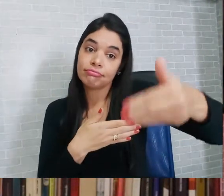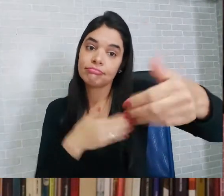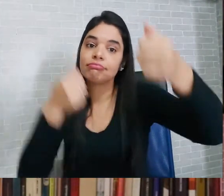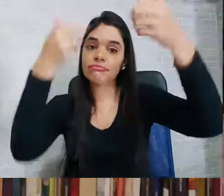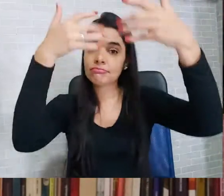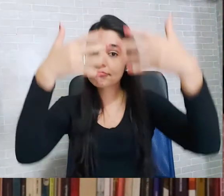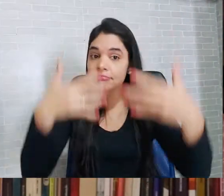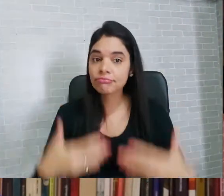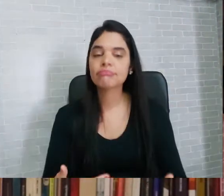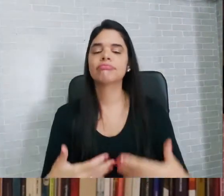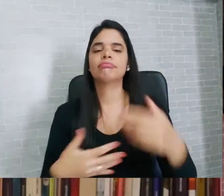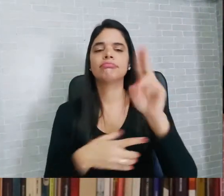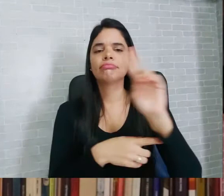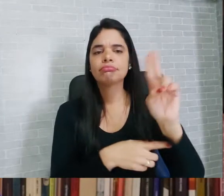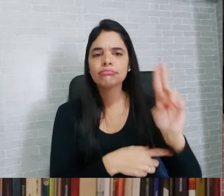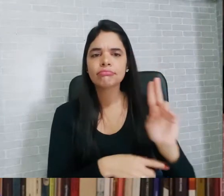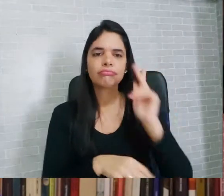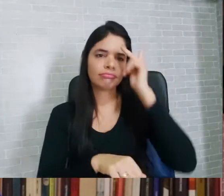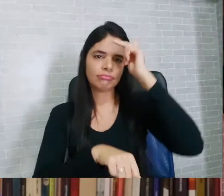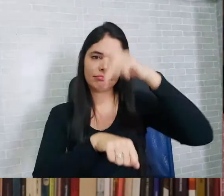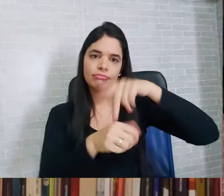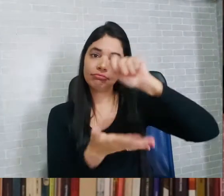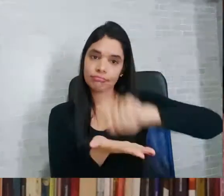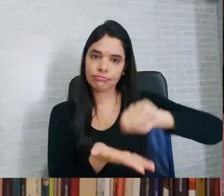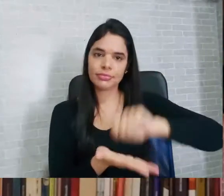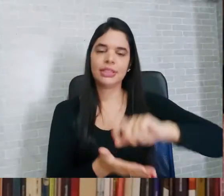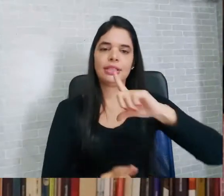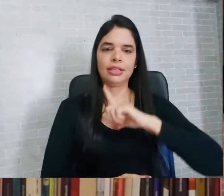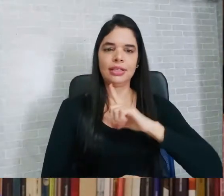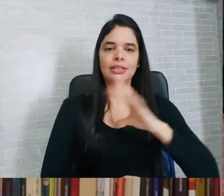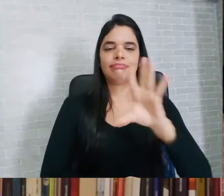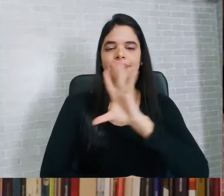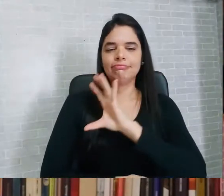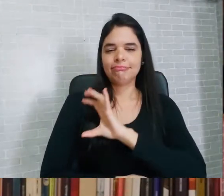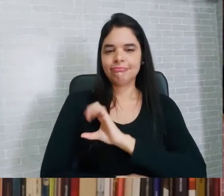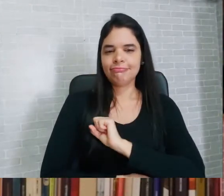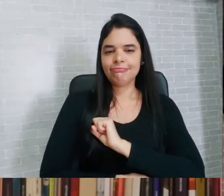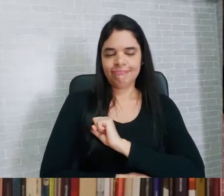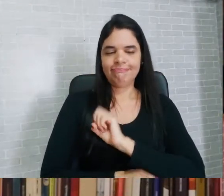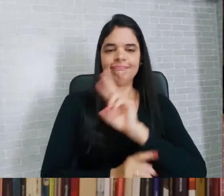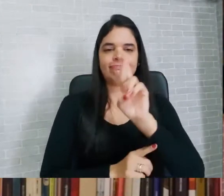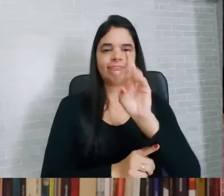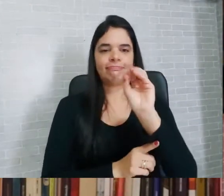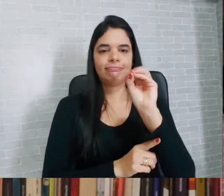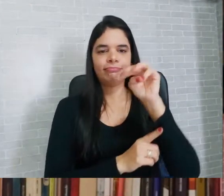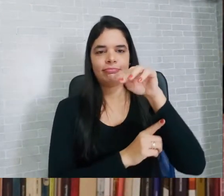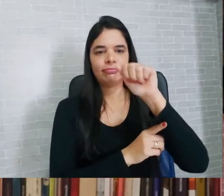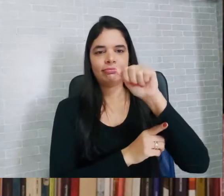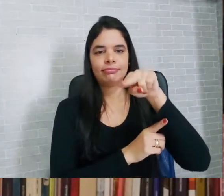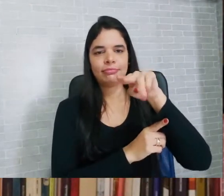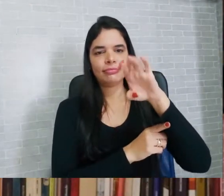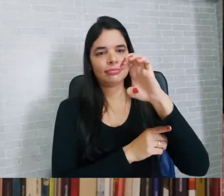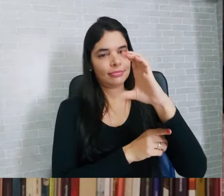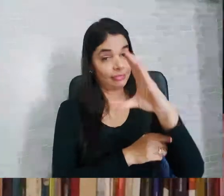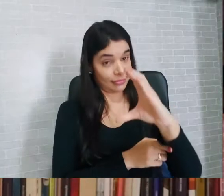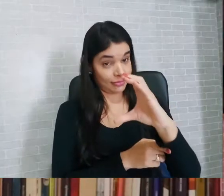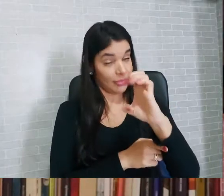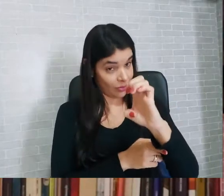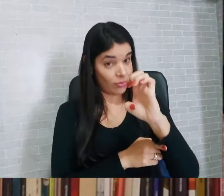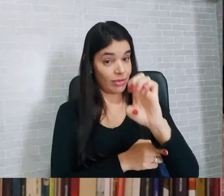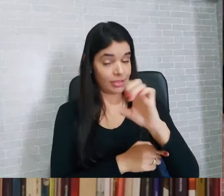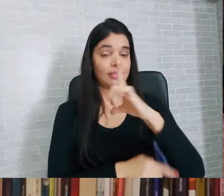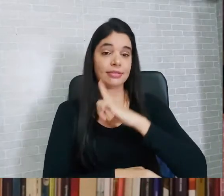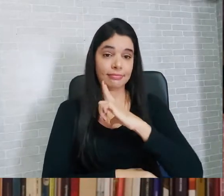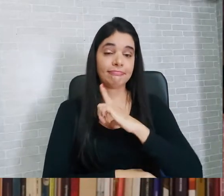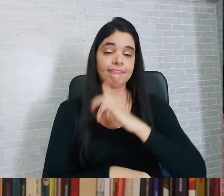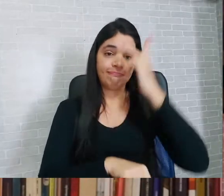frequência também depois de descoberto. No romance nós temos o René Marin e o Bertin Juminet, o Léon